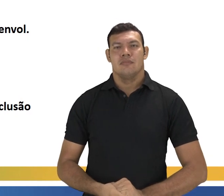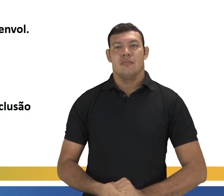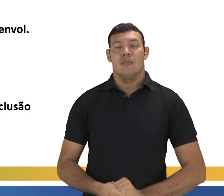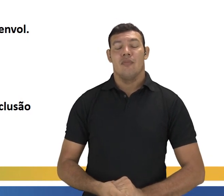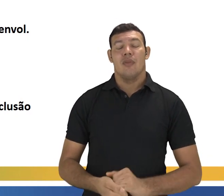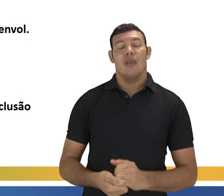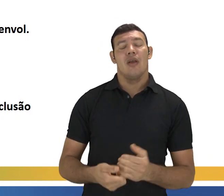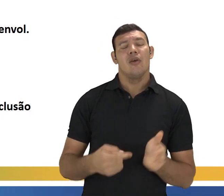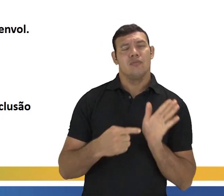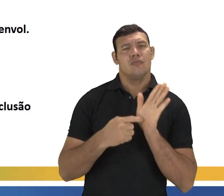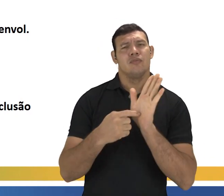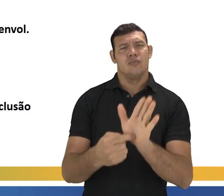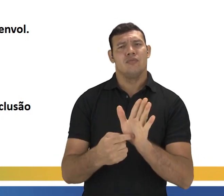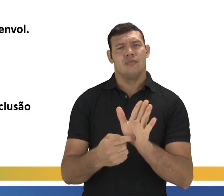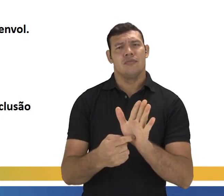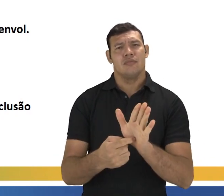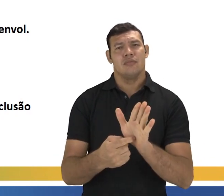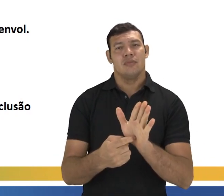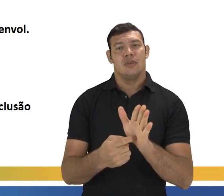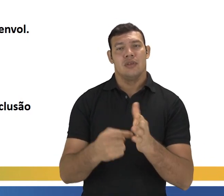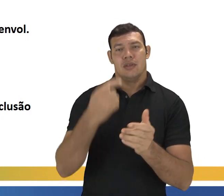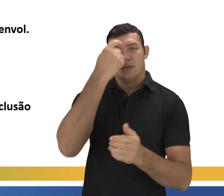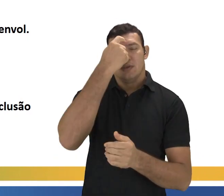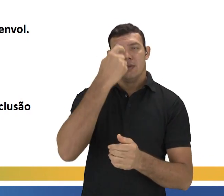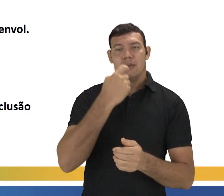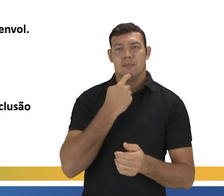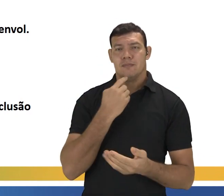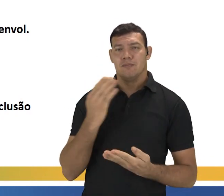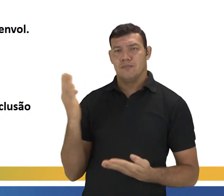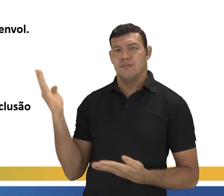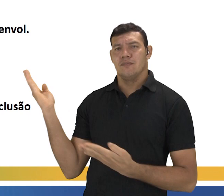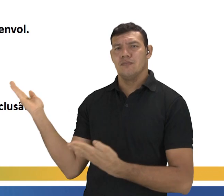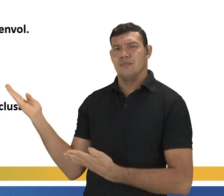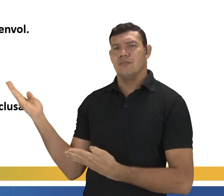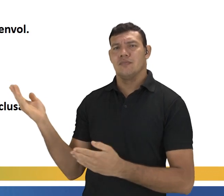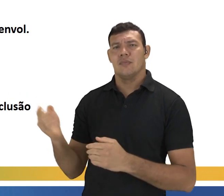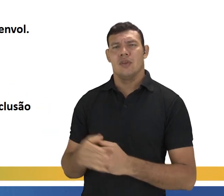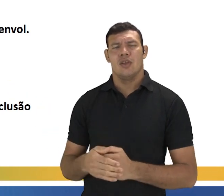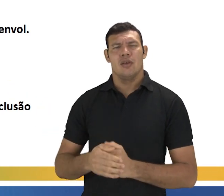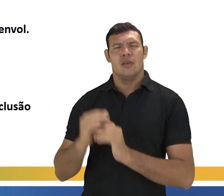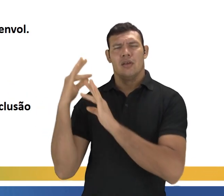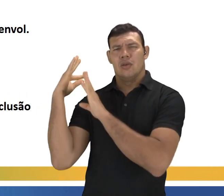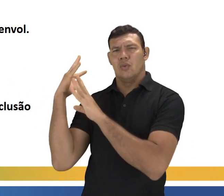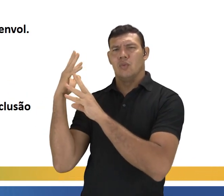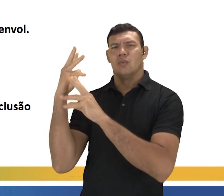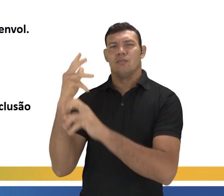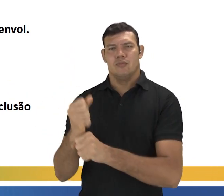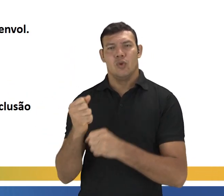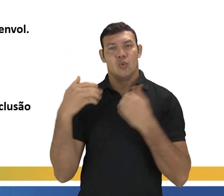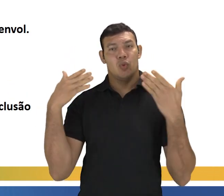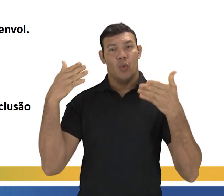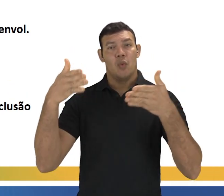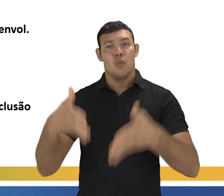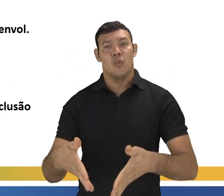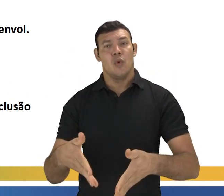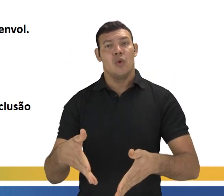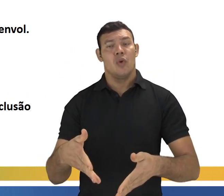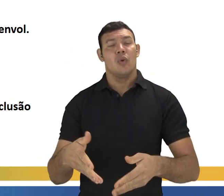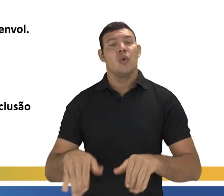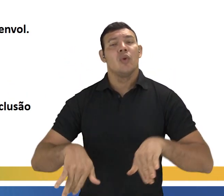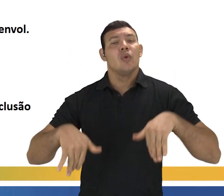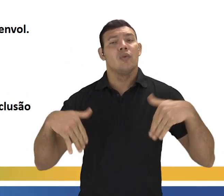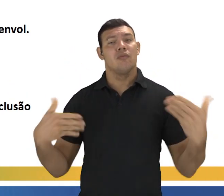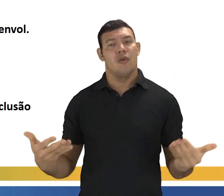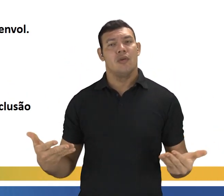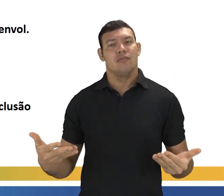trouxe aqui para você um esquema de redação do Enem, um esquema geral para relembrar, mas o nosso foco hoje vai